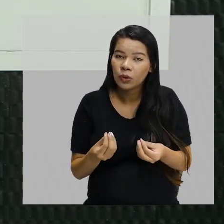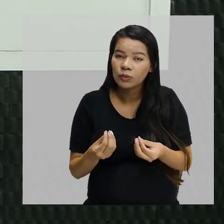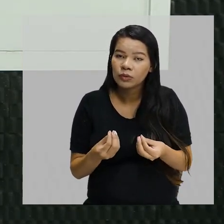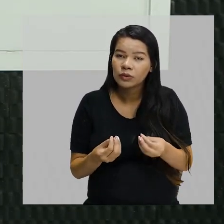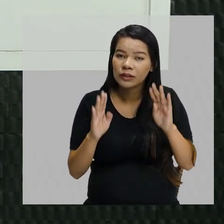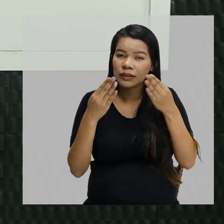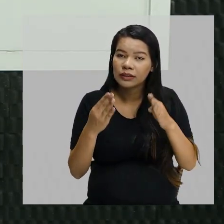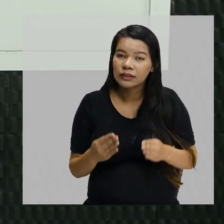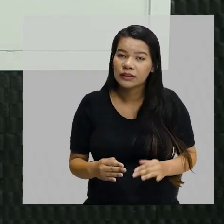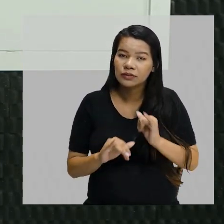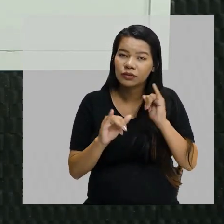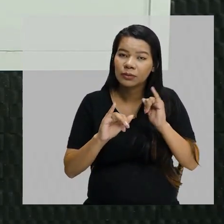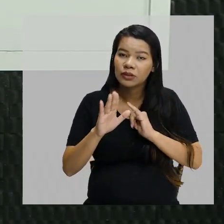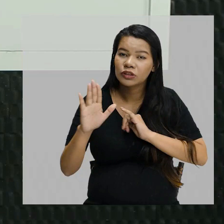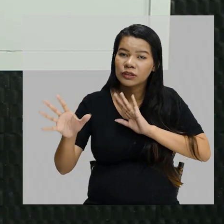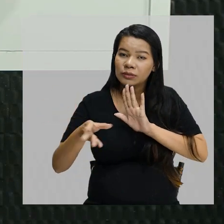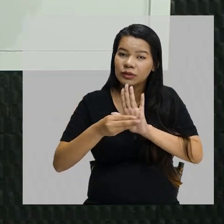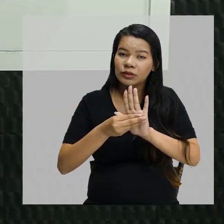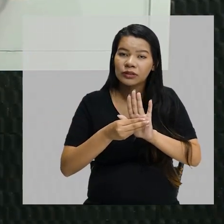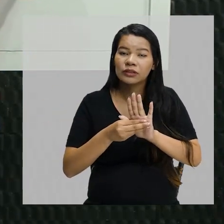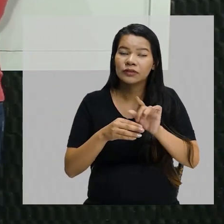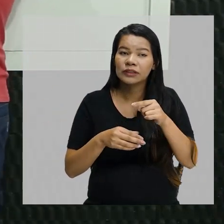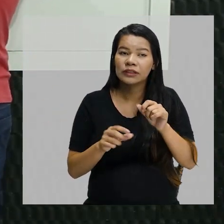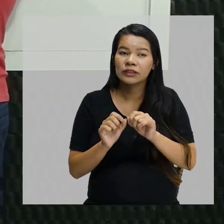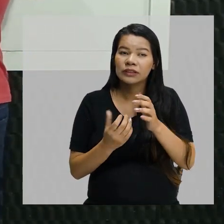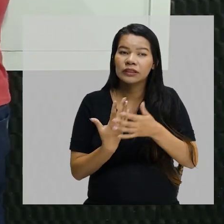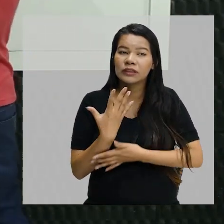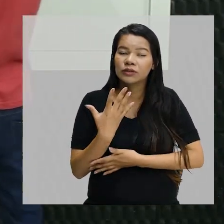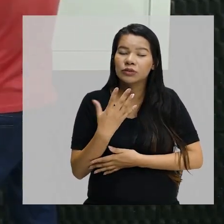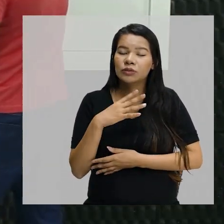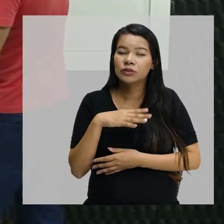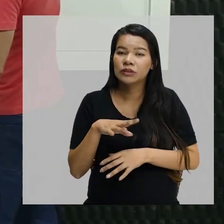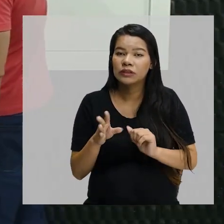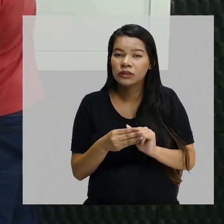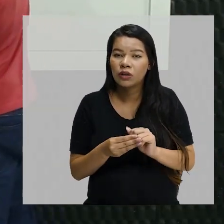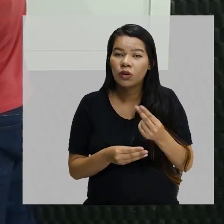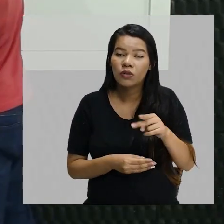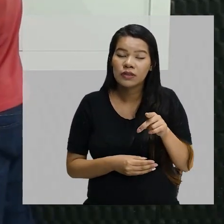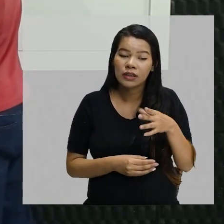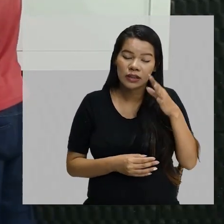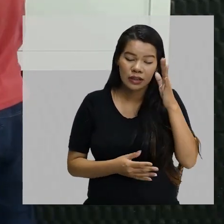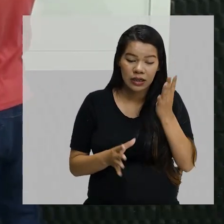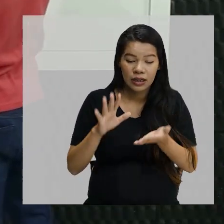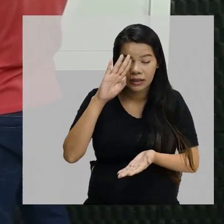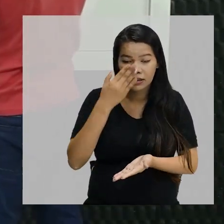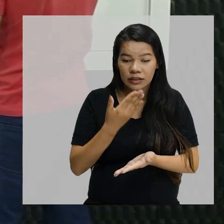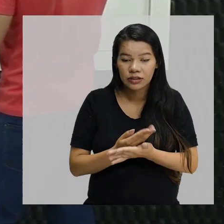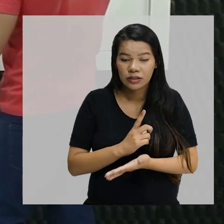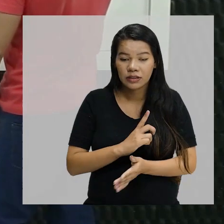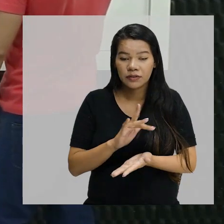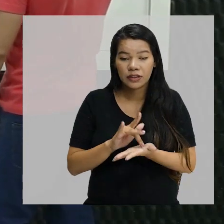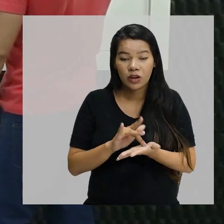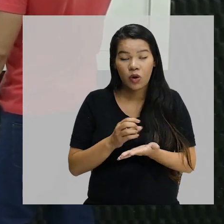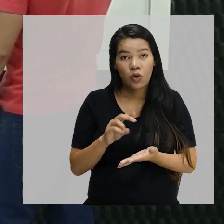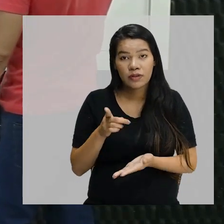serão recolhidos certo e aqui você formula o conhecimento tá ou você acredita que tem a verdade ou você